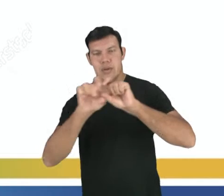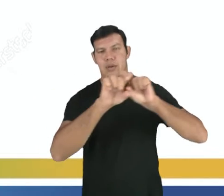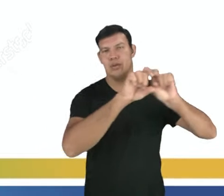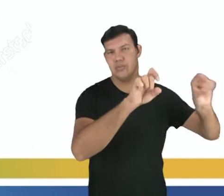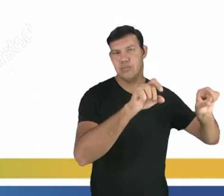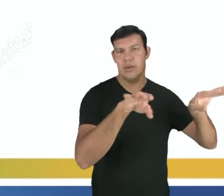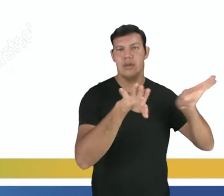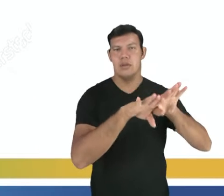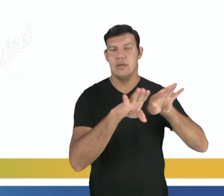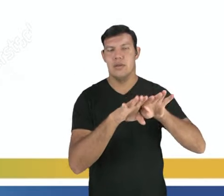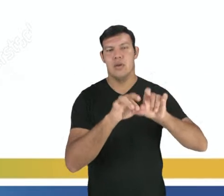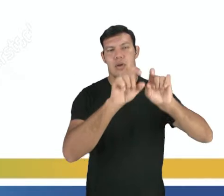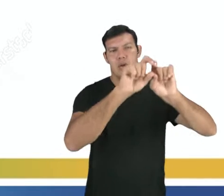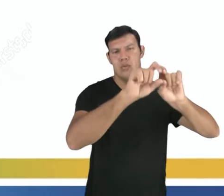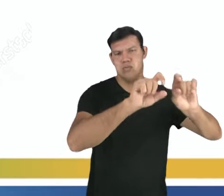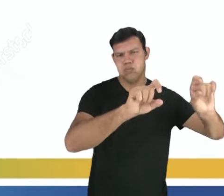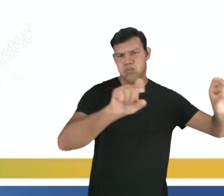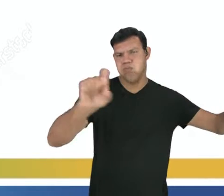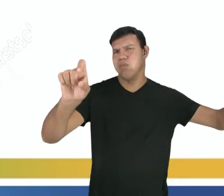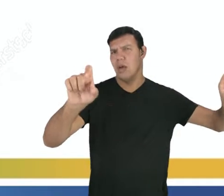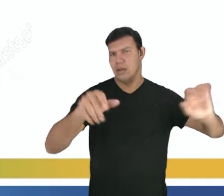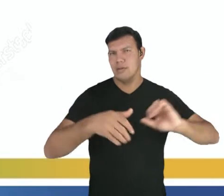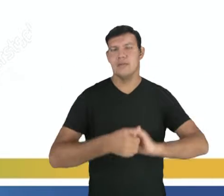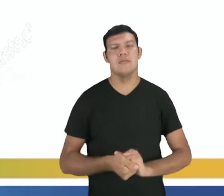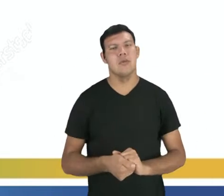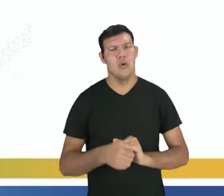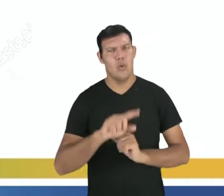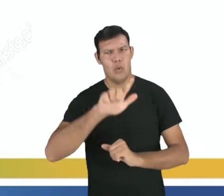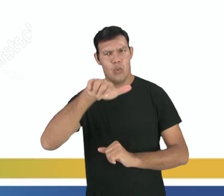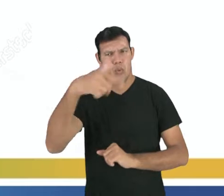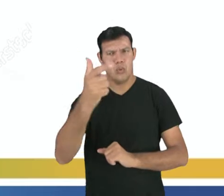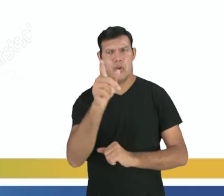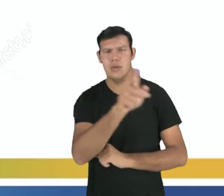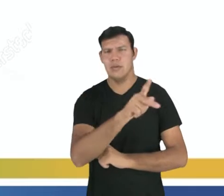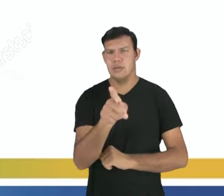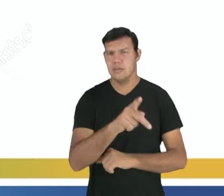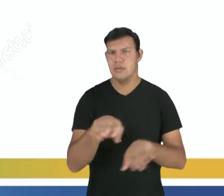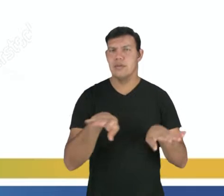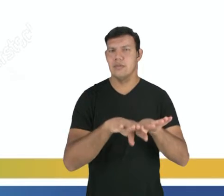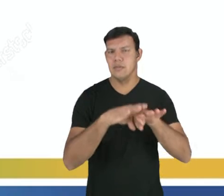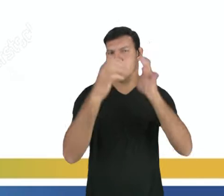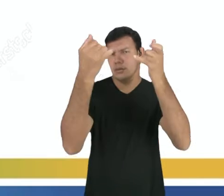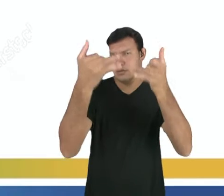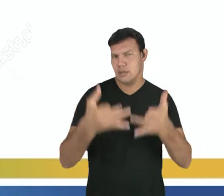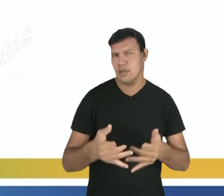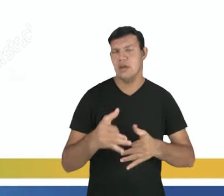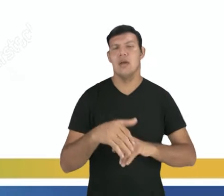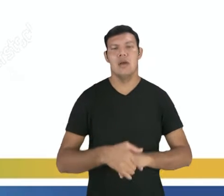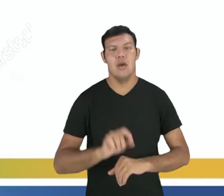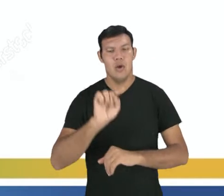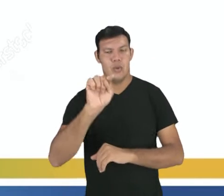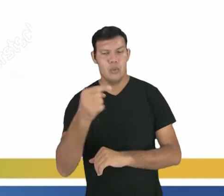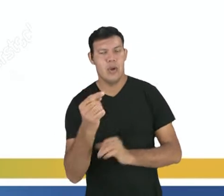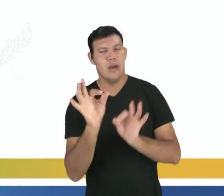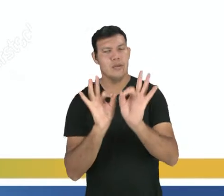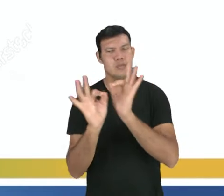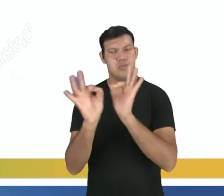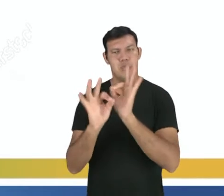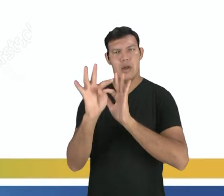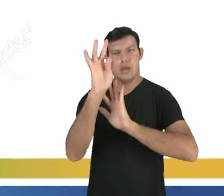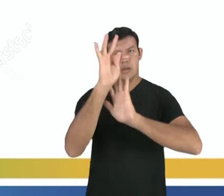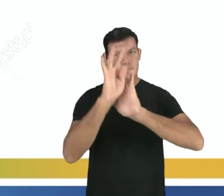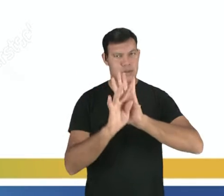já falamos sobre isso, outros professores já falaram sobre isso também, tá? Então as vírgulas ela vem para organizar o texto